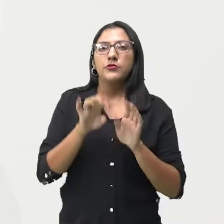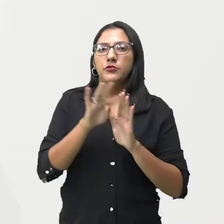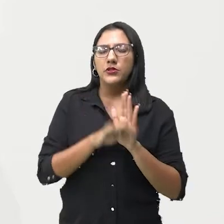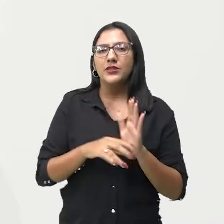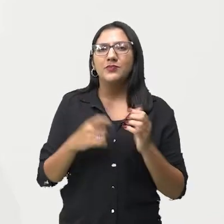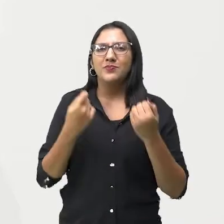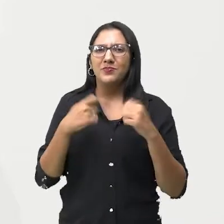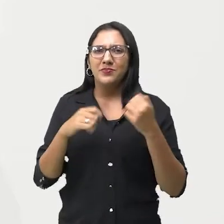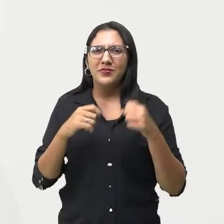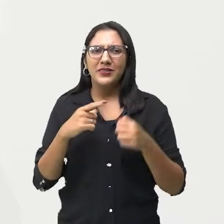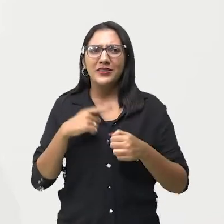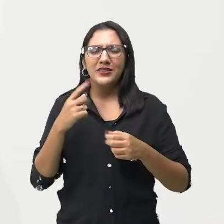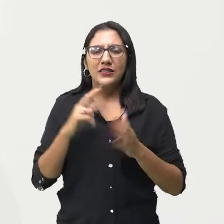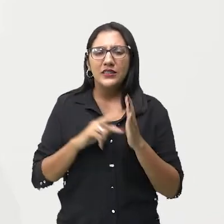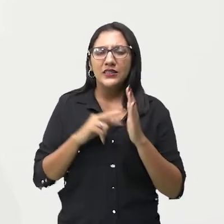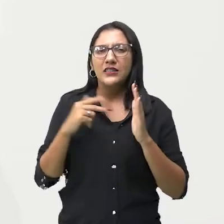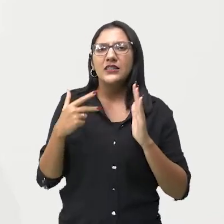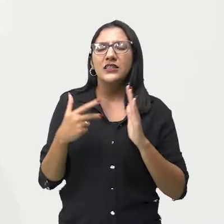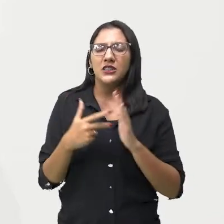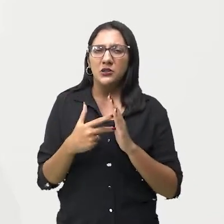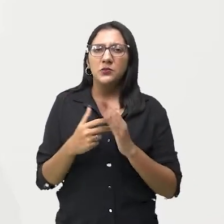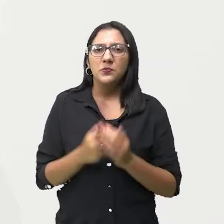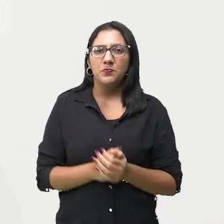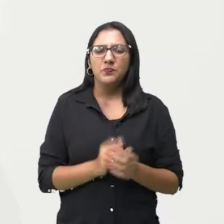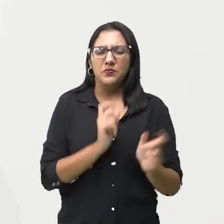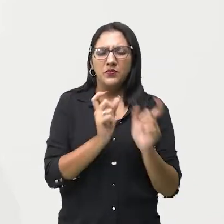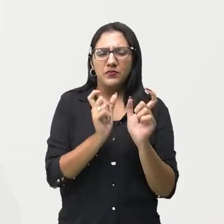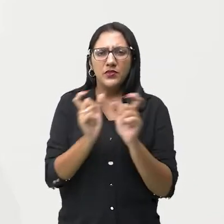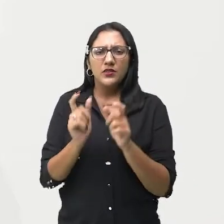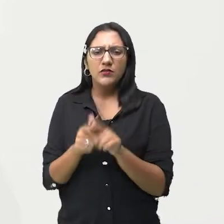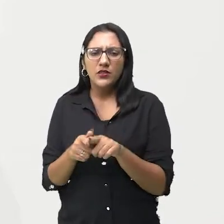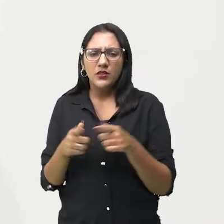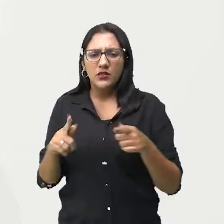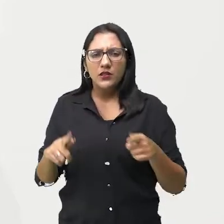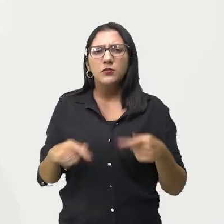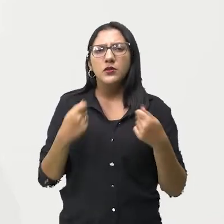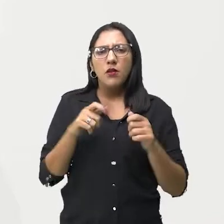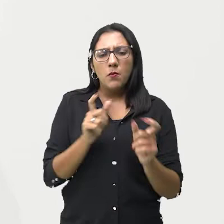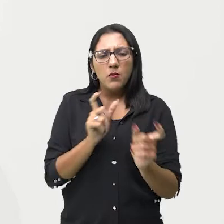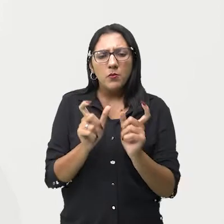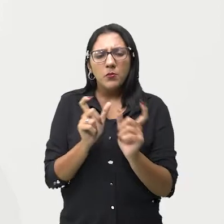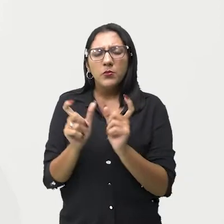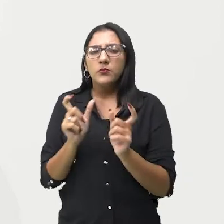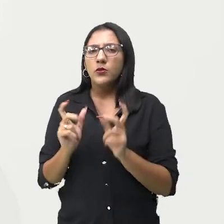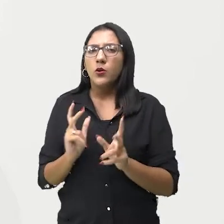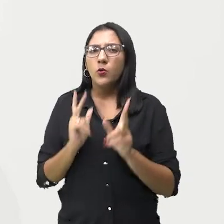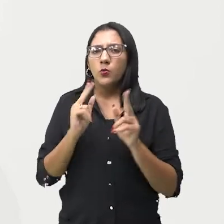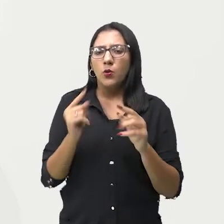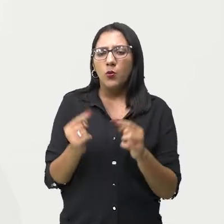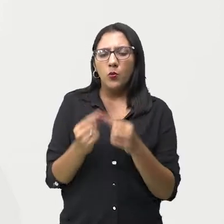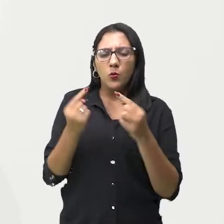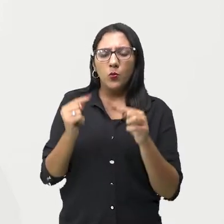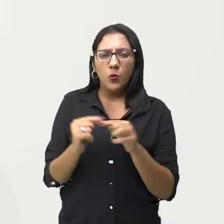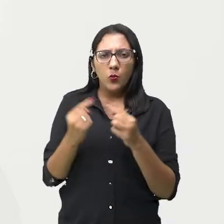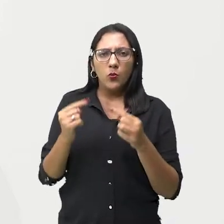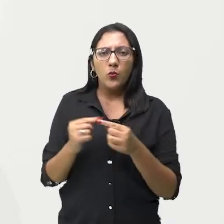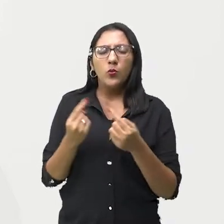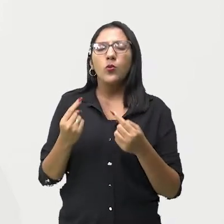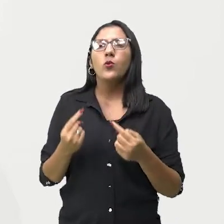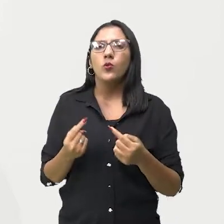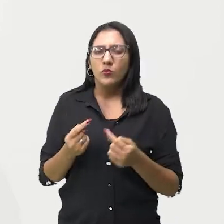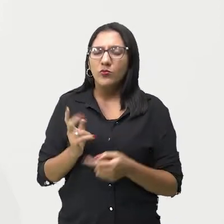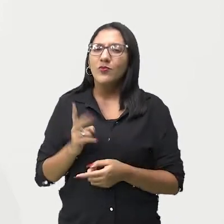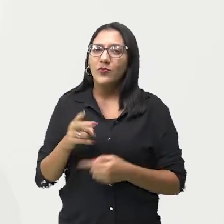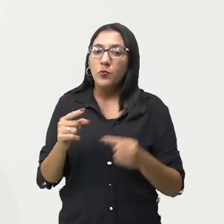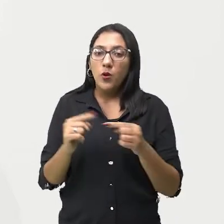tenha lógica, que as classes gramaticais estejam ali uma acompanhando a outra, que elas estejam em